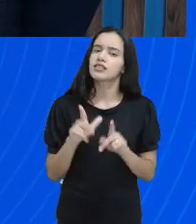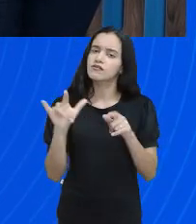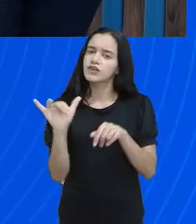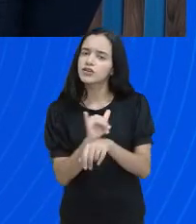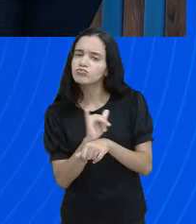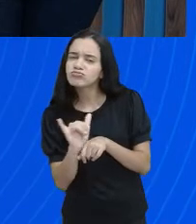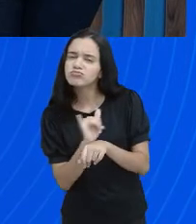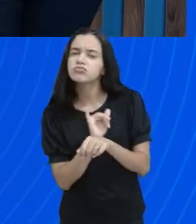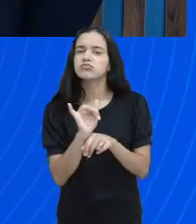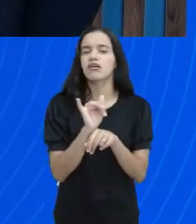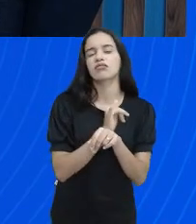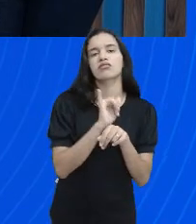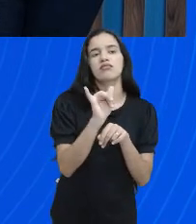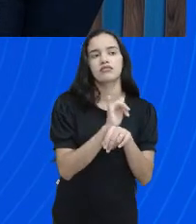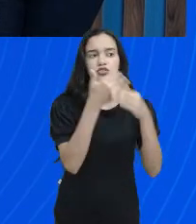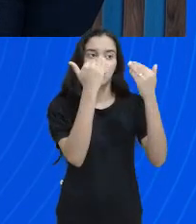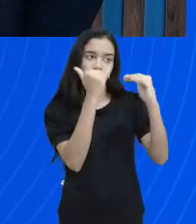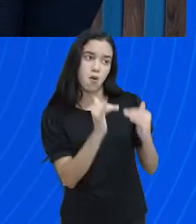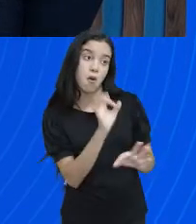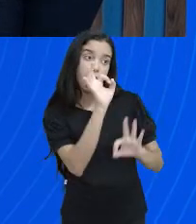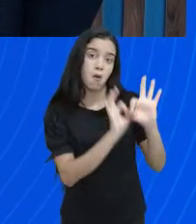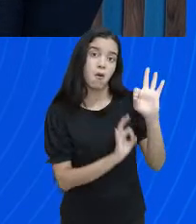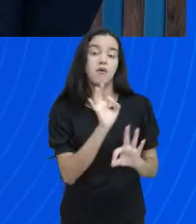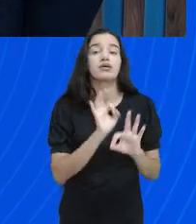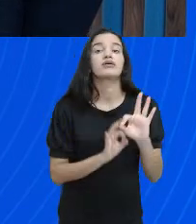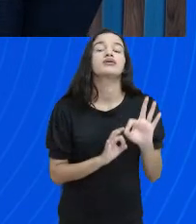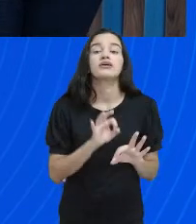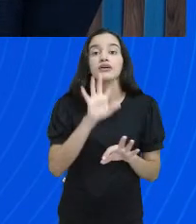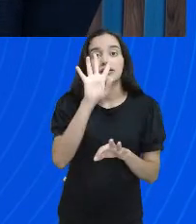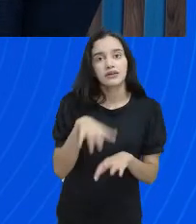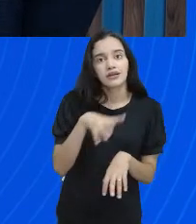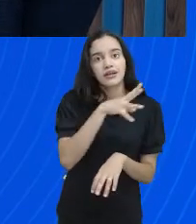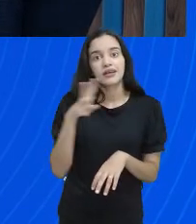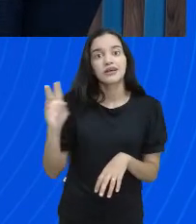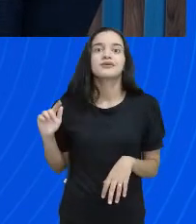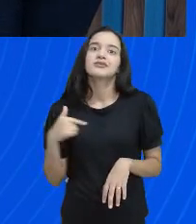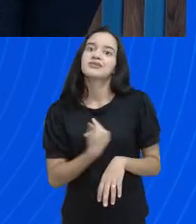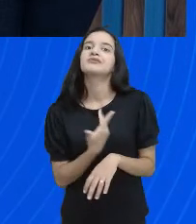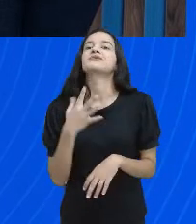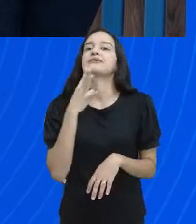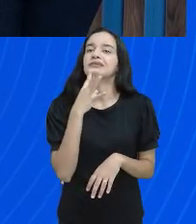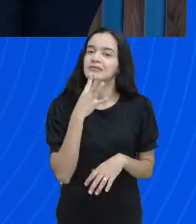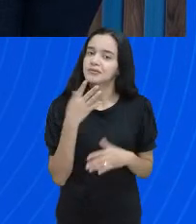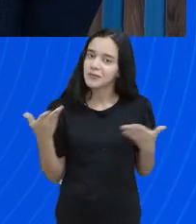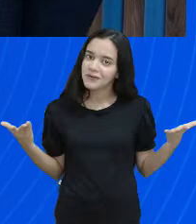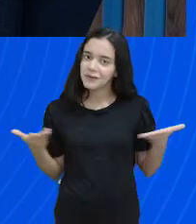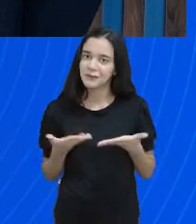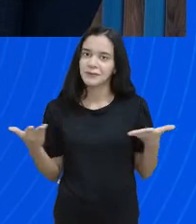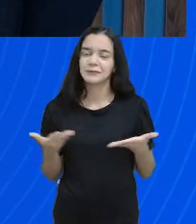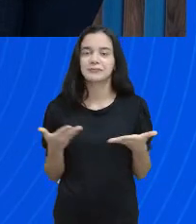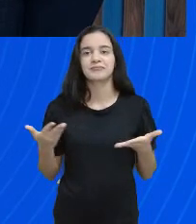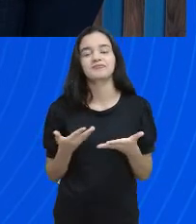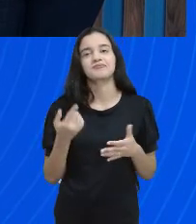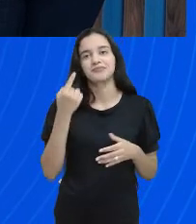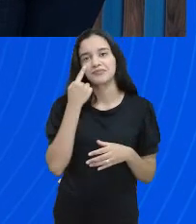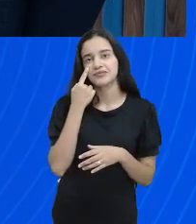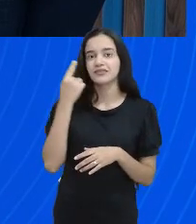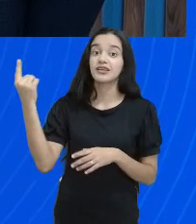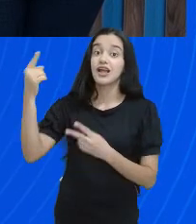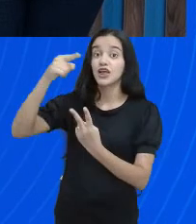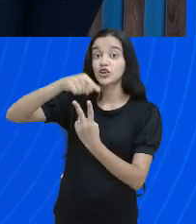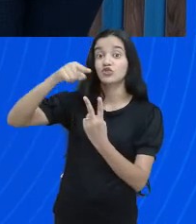maneiras de se organizar essa tabela, até que chegasse na tabela que nós conhecemos hoje, tá? Então, olha só, esses